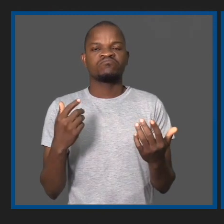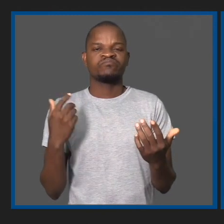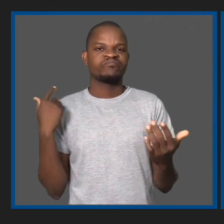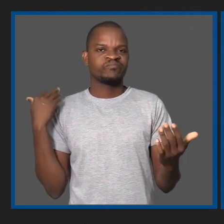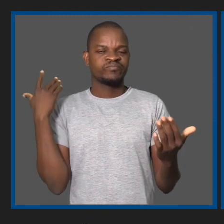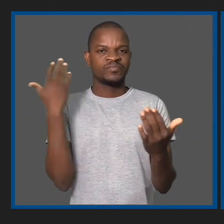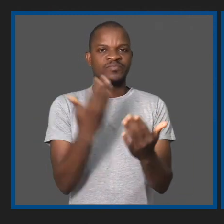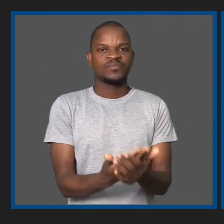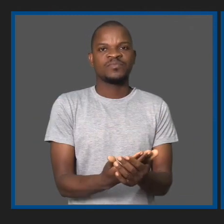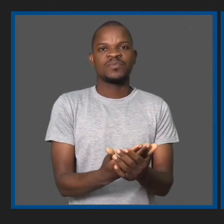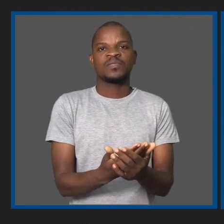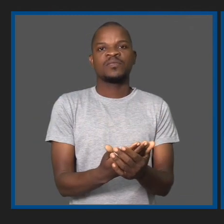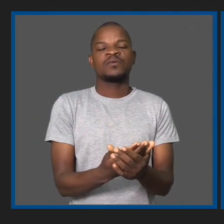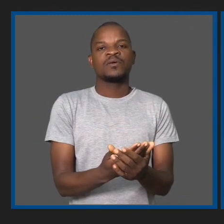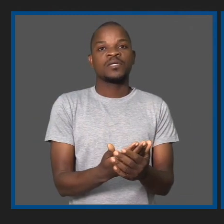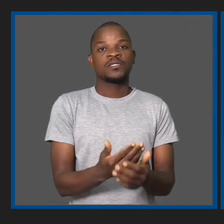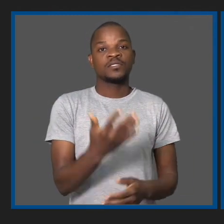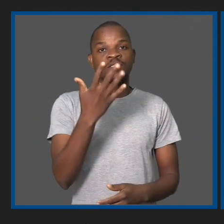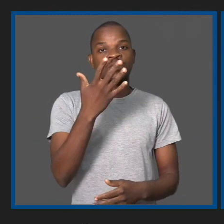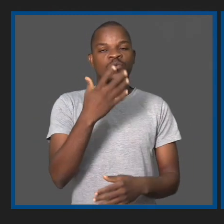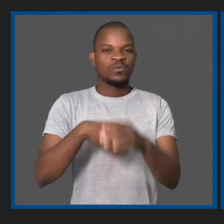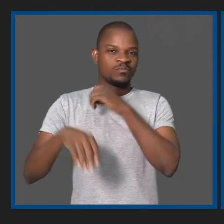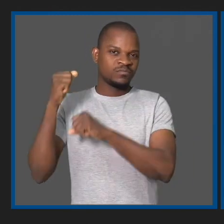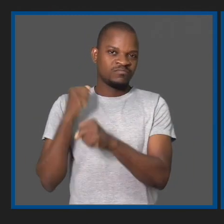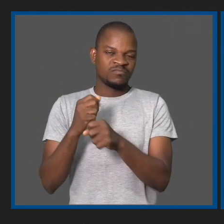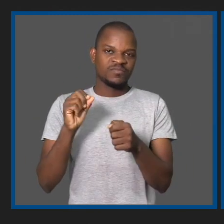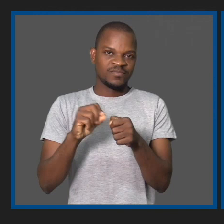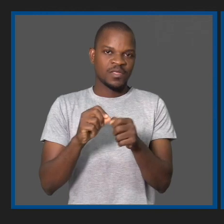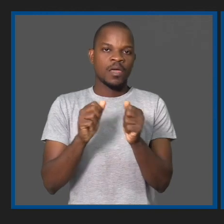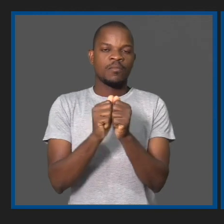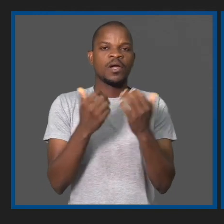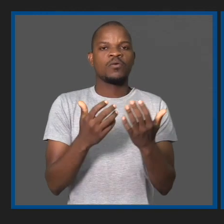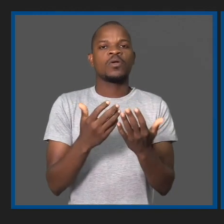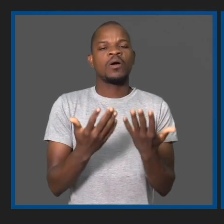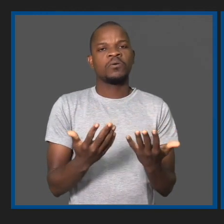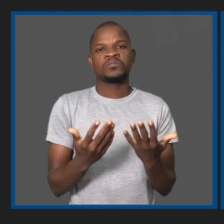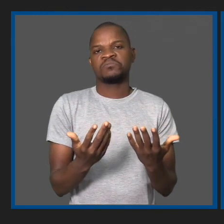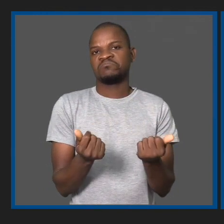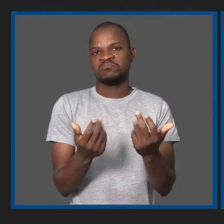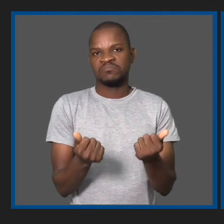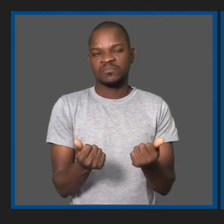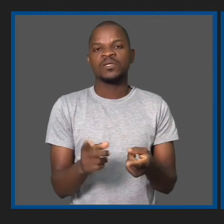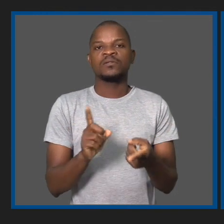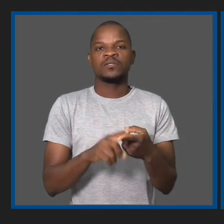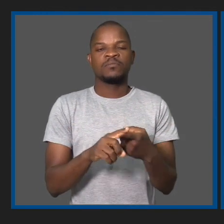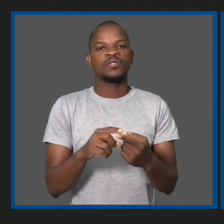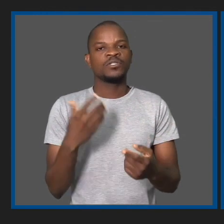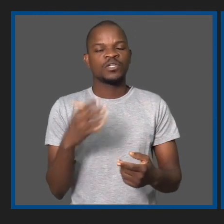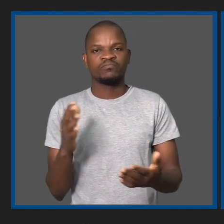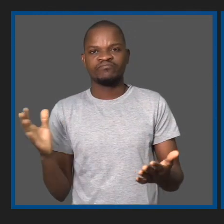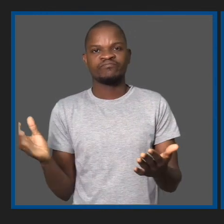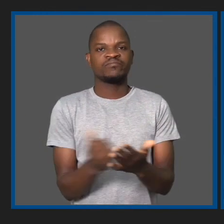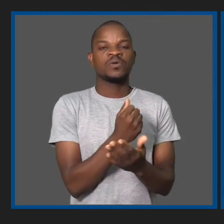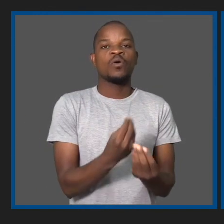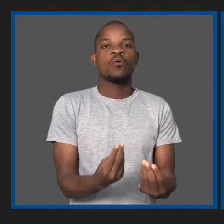que discutíamos há cinco anos hoje começam a vencer e a